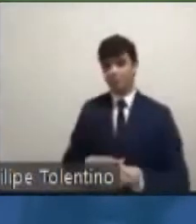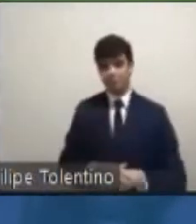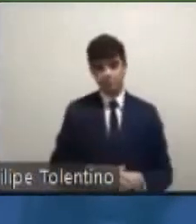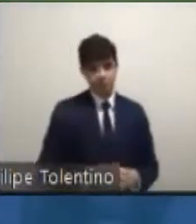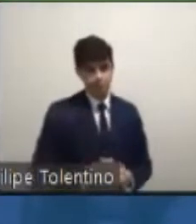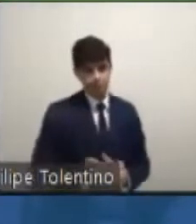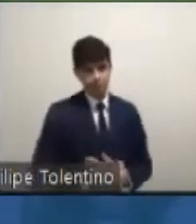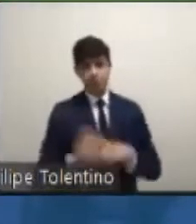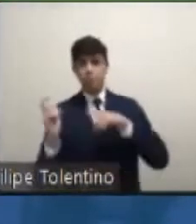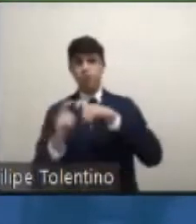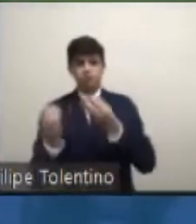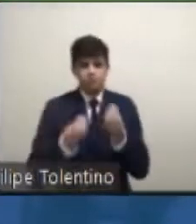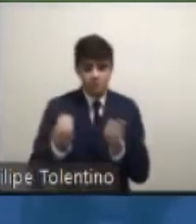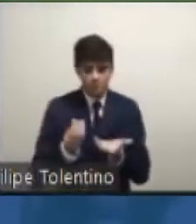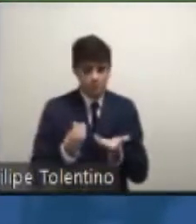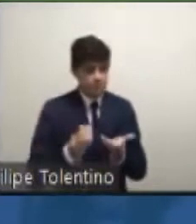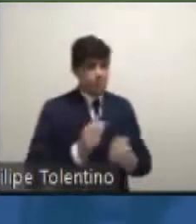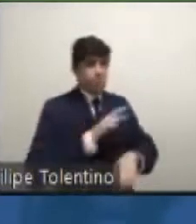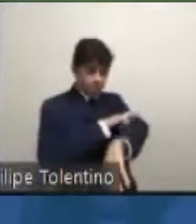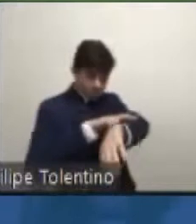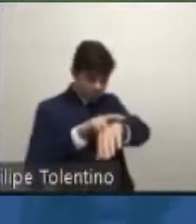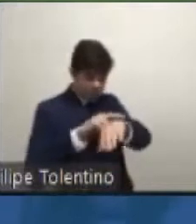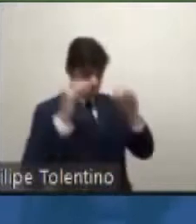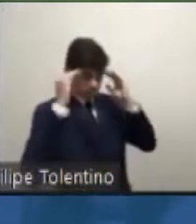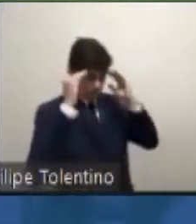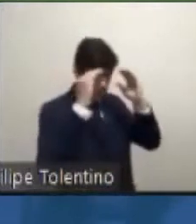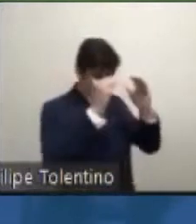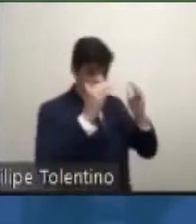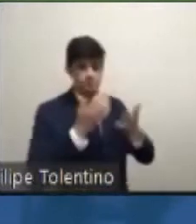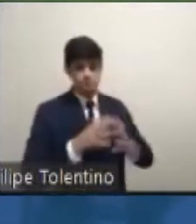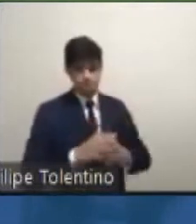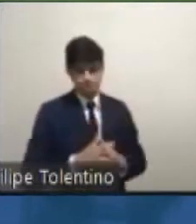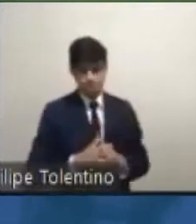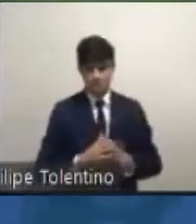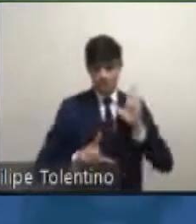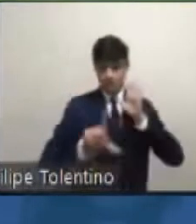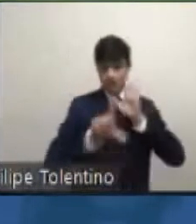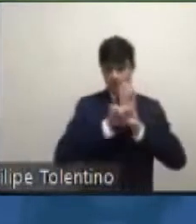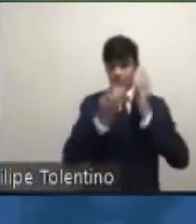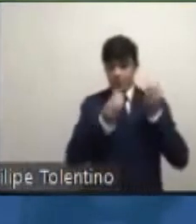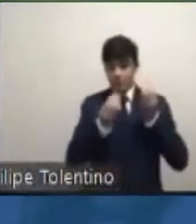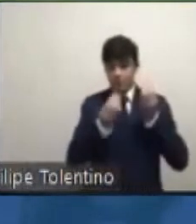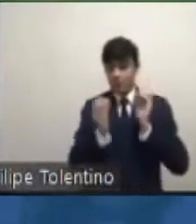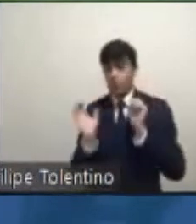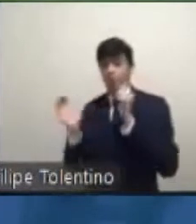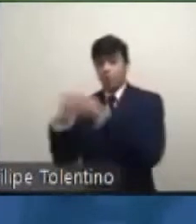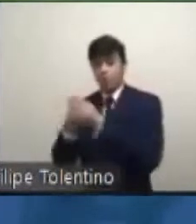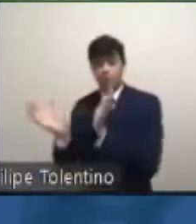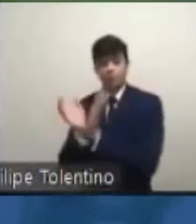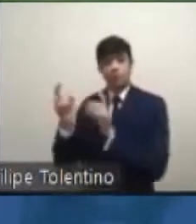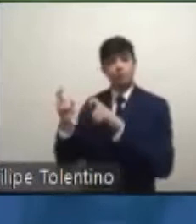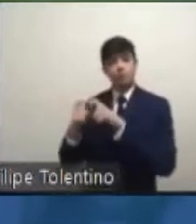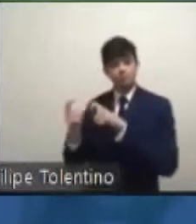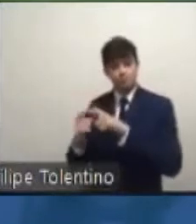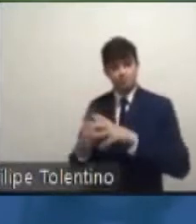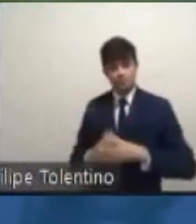o médico que respeita essa decisão do paciente está protegido juridicamente. Também temos essa resolução aí do